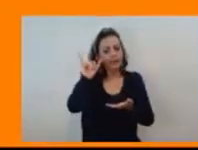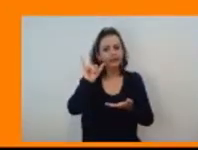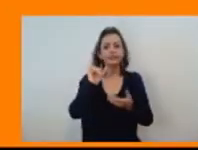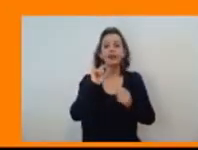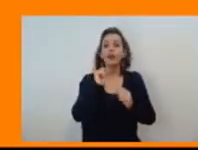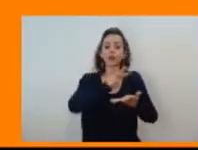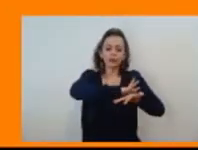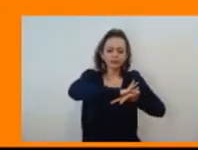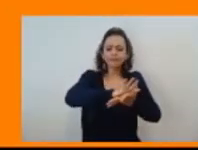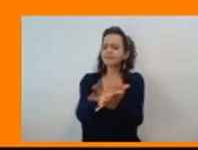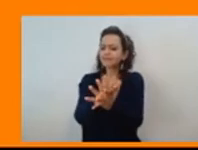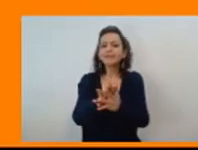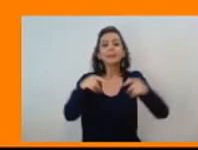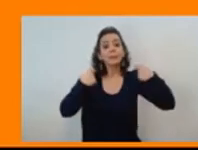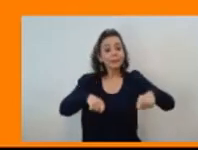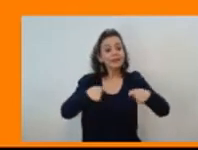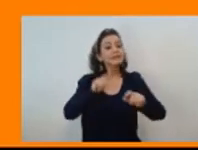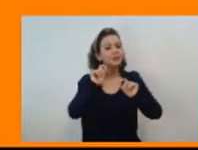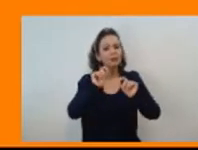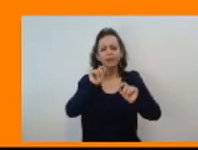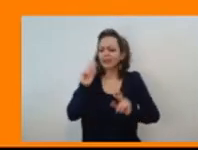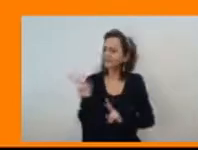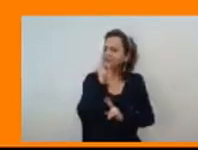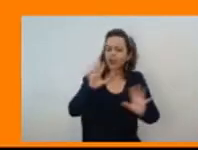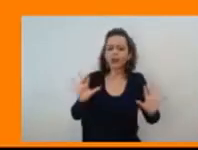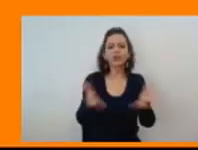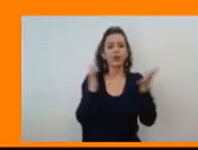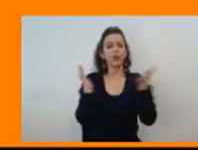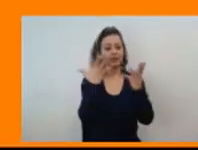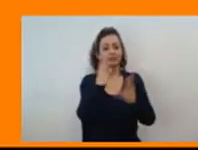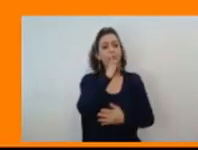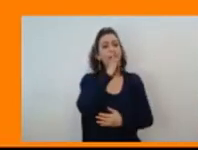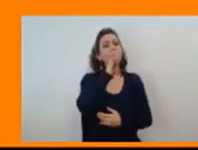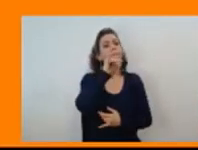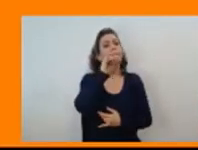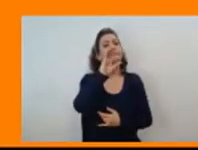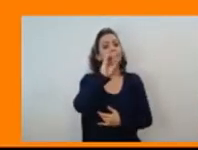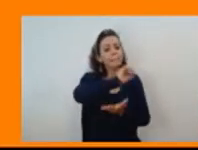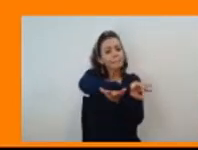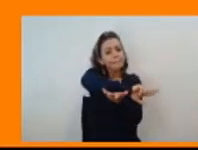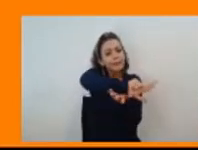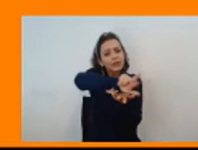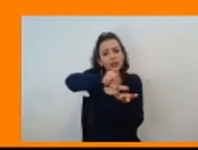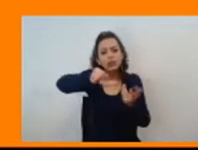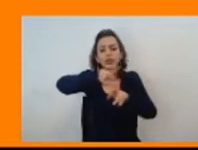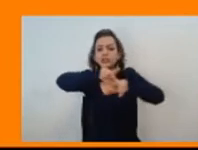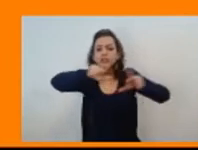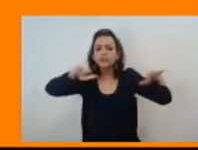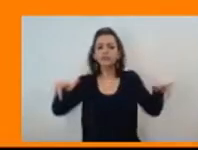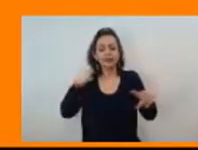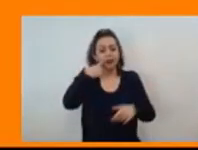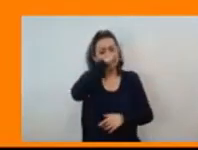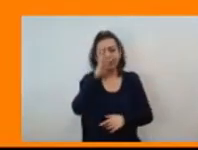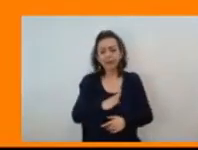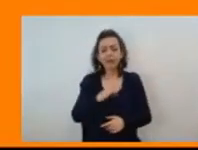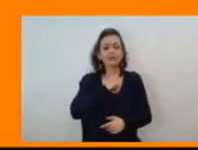o Brasil ele Concentra o maior número de biodiversidade na maior percentual de biodiversidade no planeta isso faz com